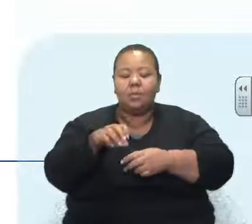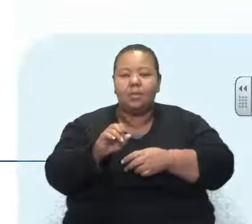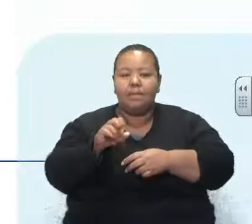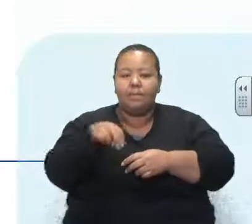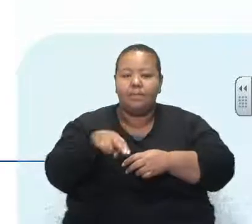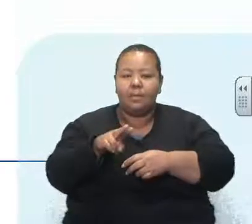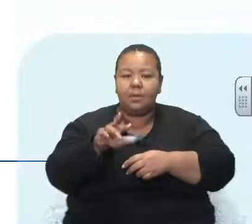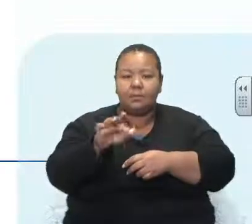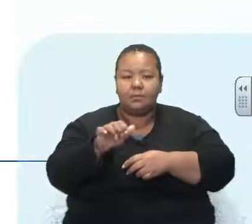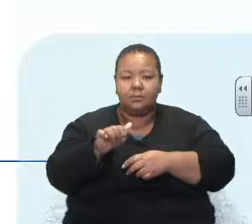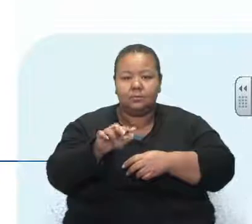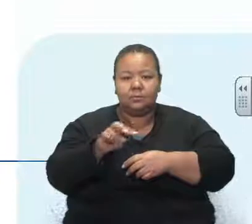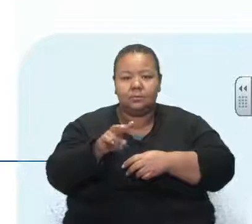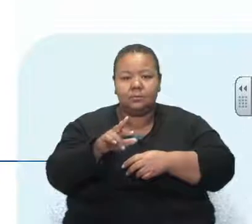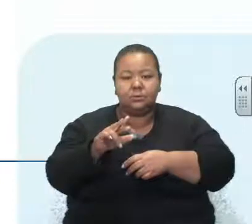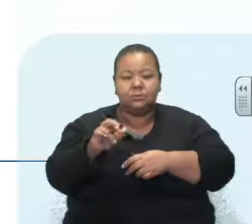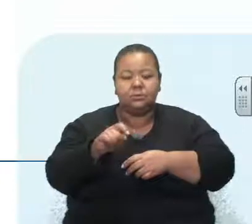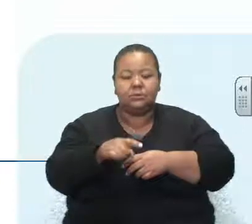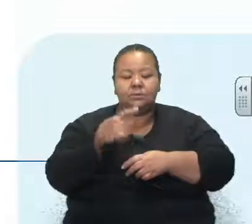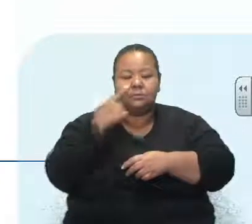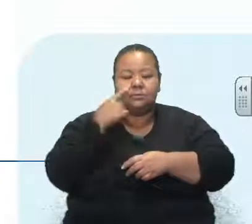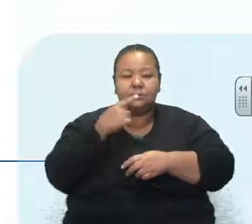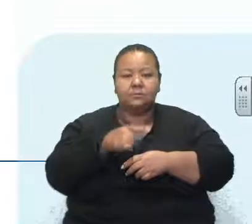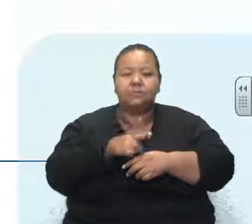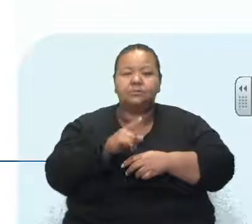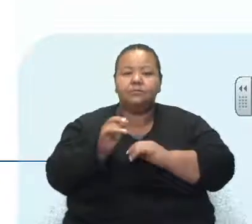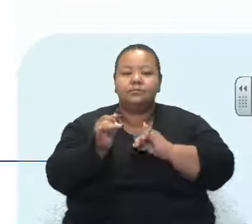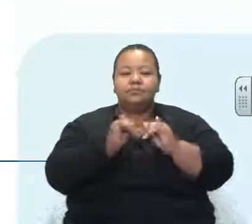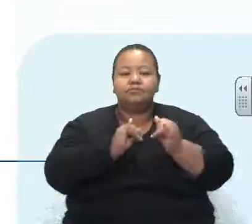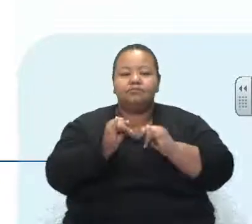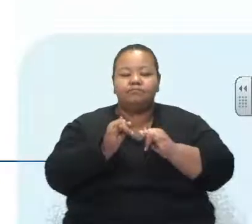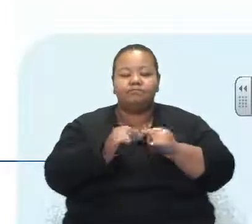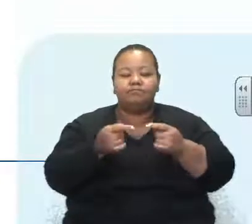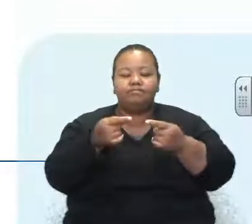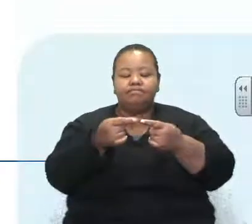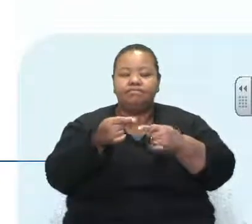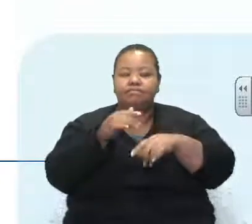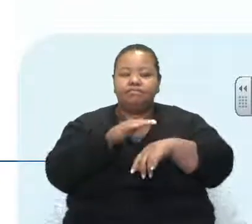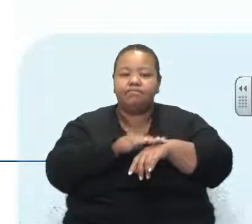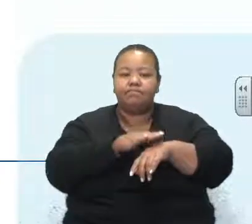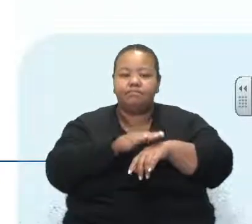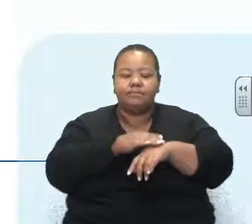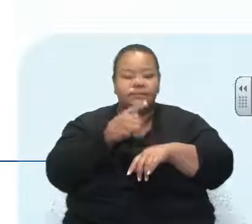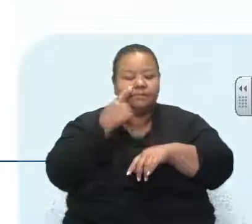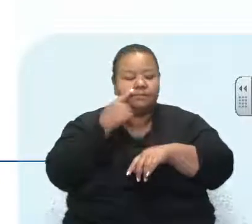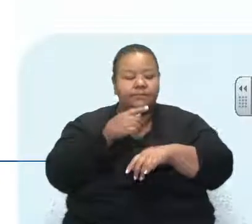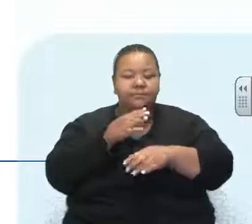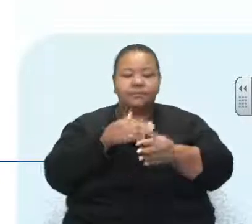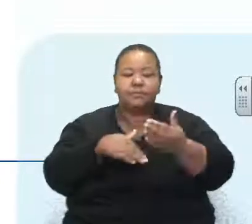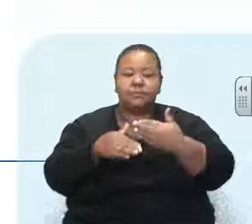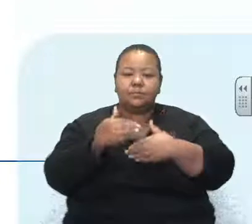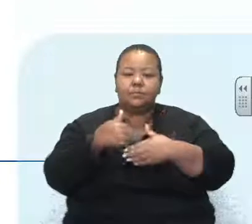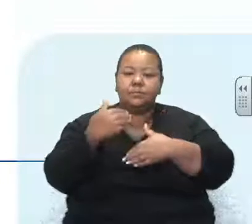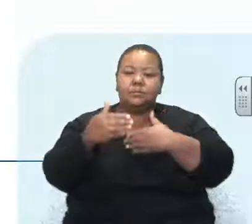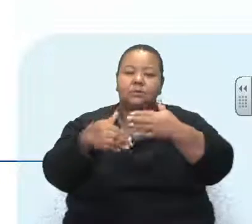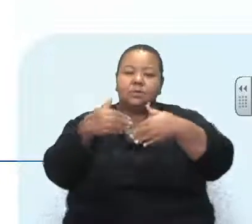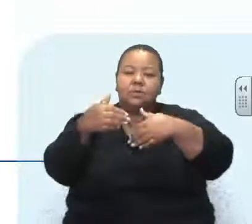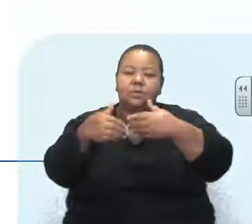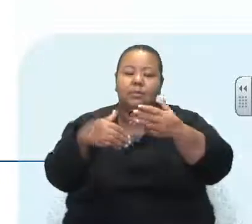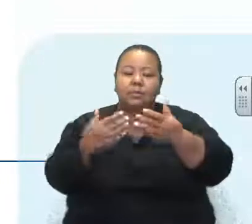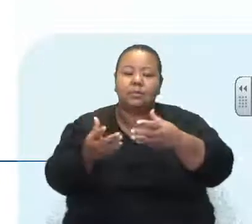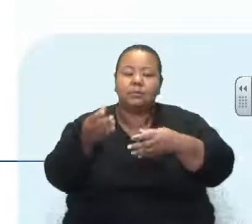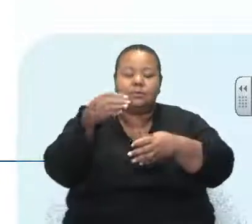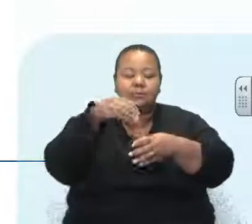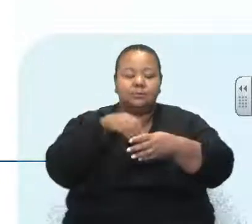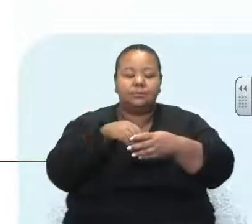informações precisas em tempo real para assegurar a sincronização de todos os processos. É quando eu vou trabalhar, quando eu estou lá na linha de ponto, que